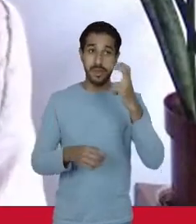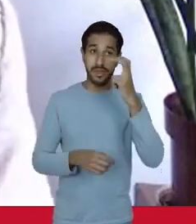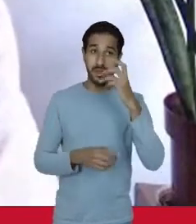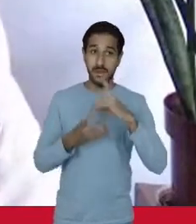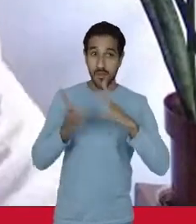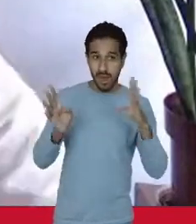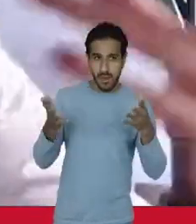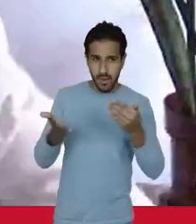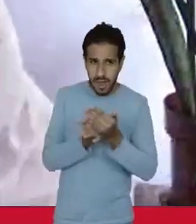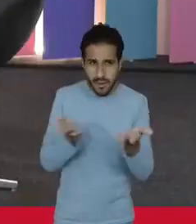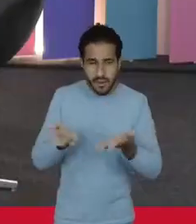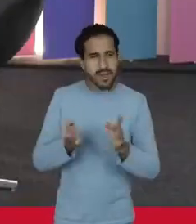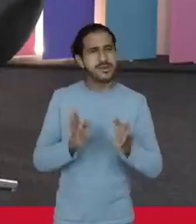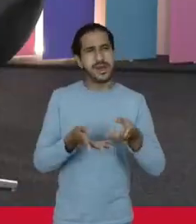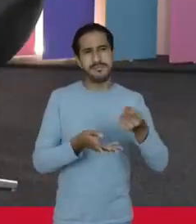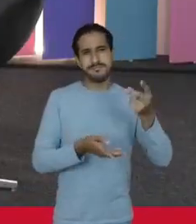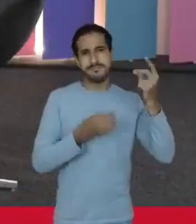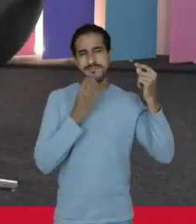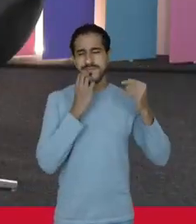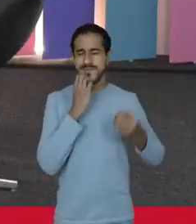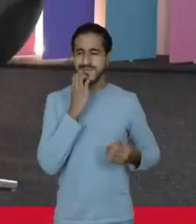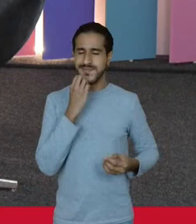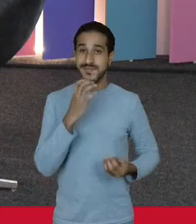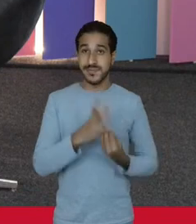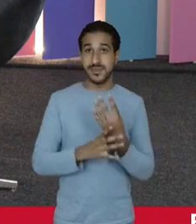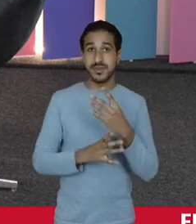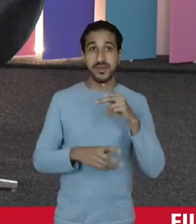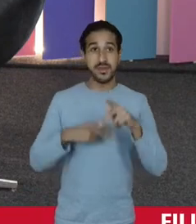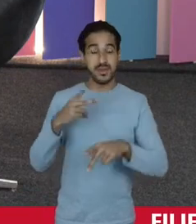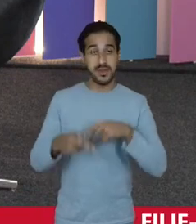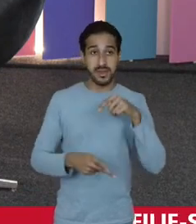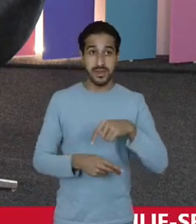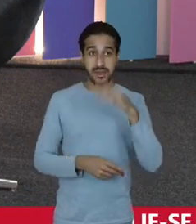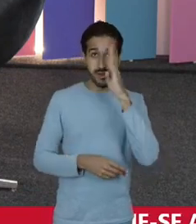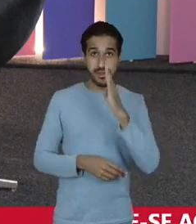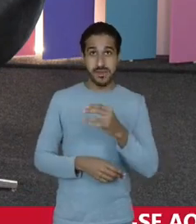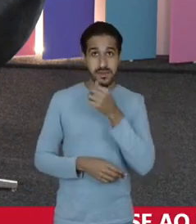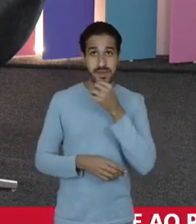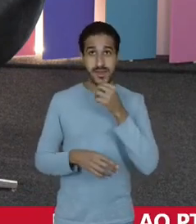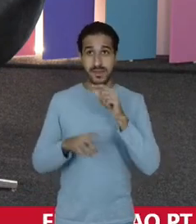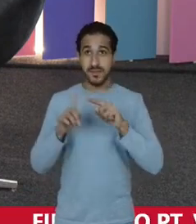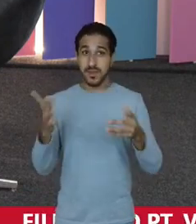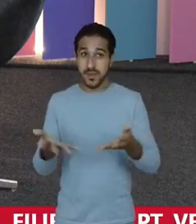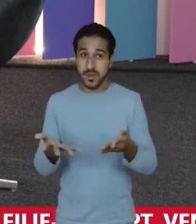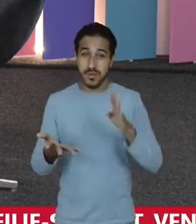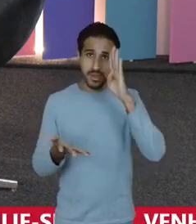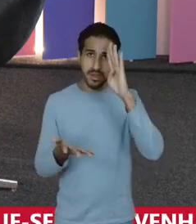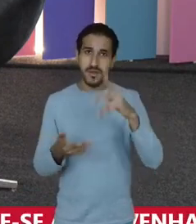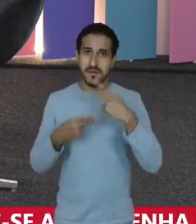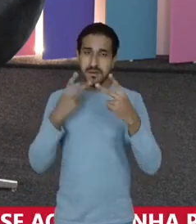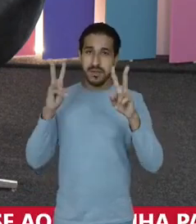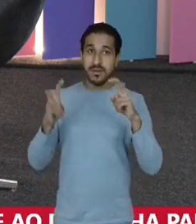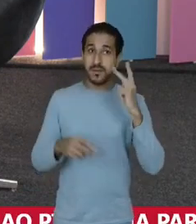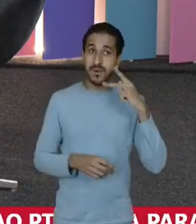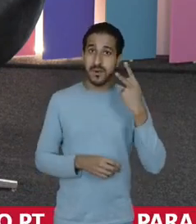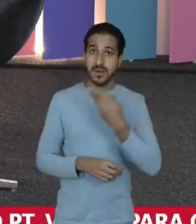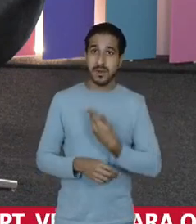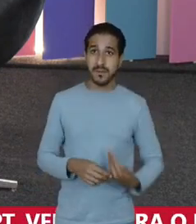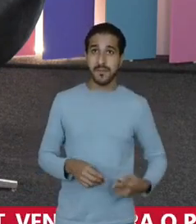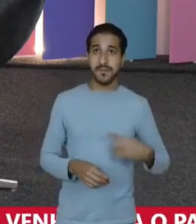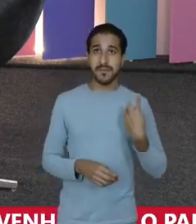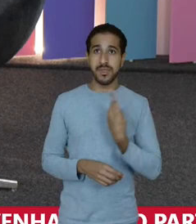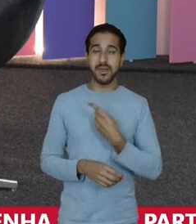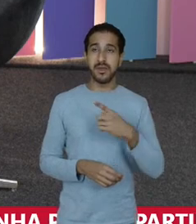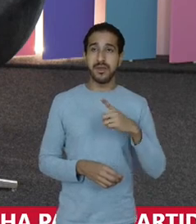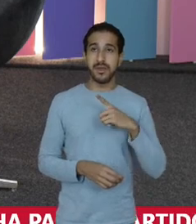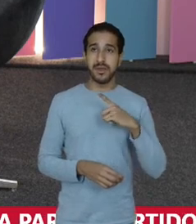não é de hoje, né, é desde o nascimento, da fundação dessa nação. Mas hoje, especialmente falando de políticas públicas, nós